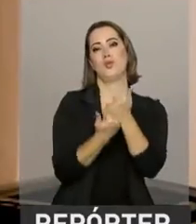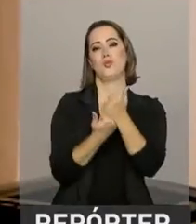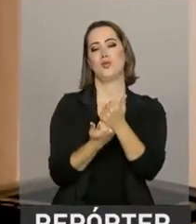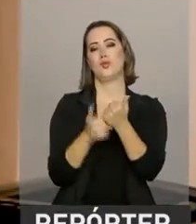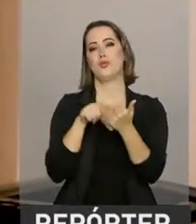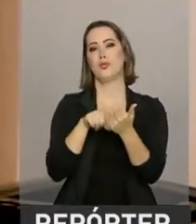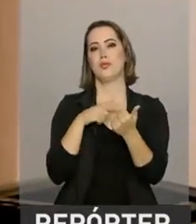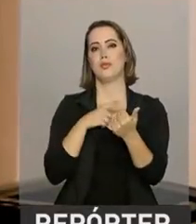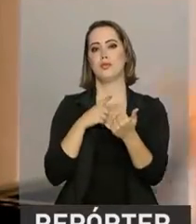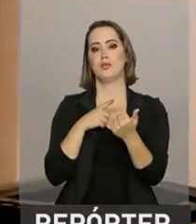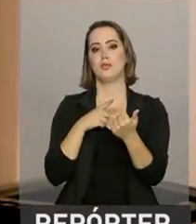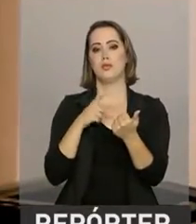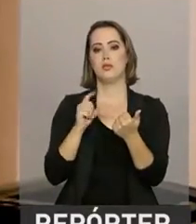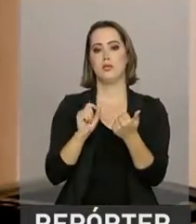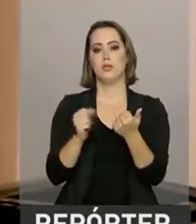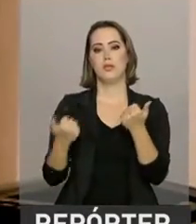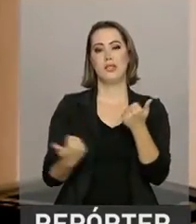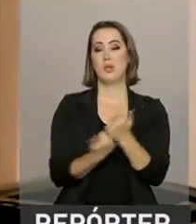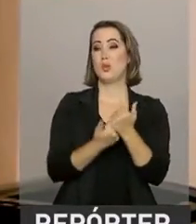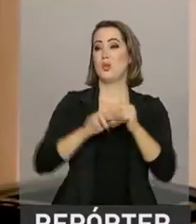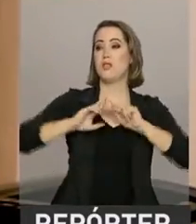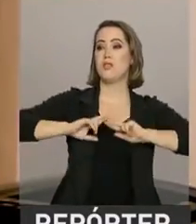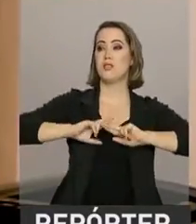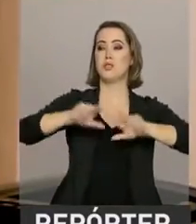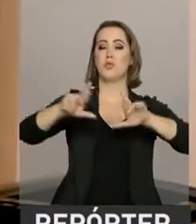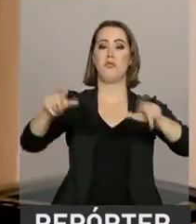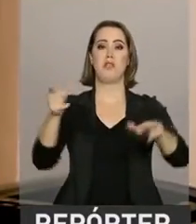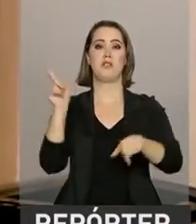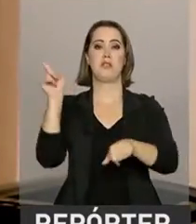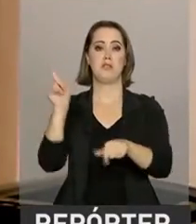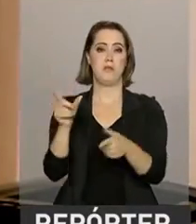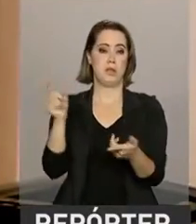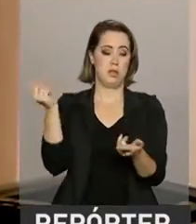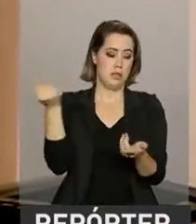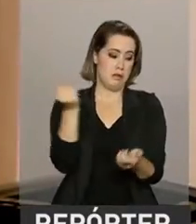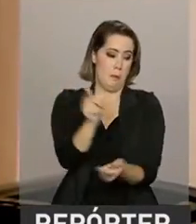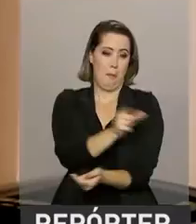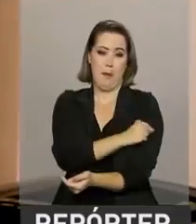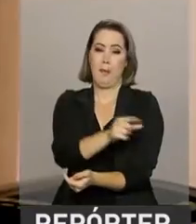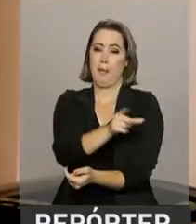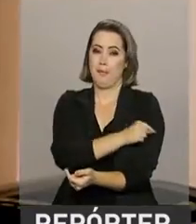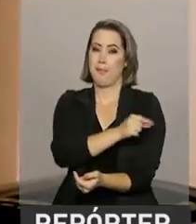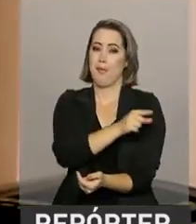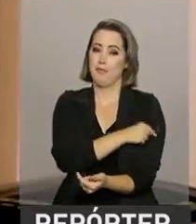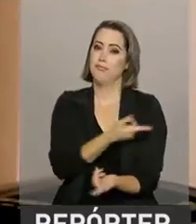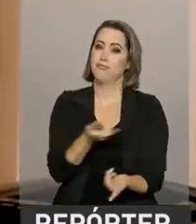em dólares de insulina que são aquelas aplicações que a gente faz a cada refeição